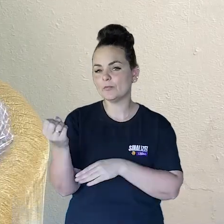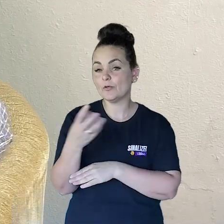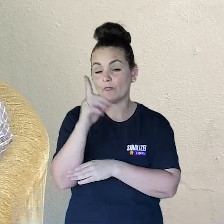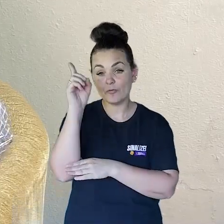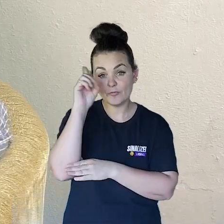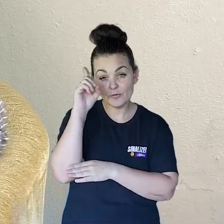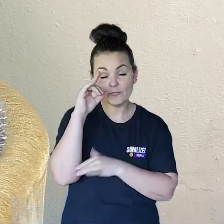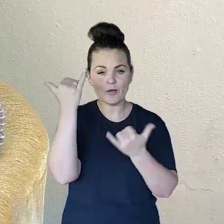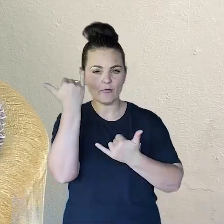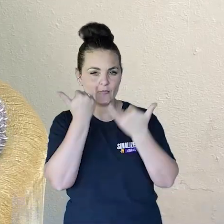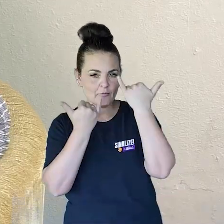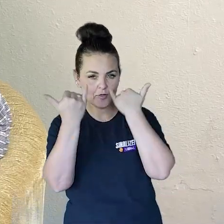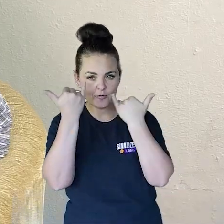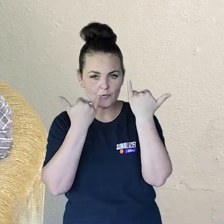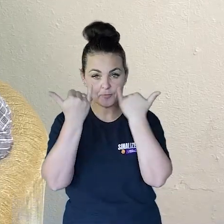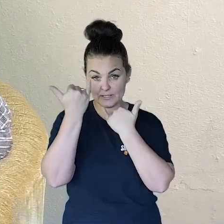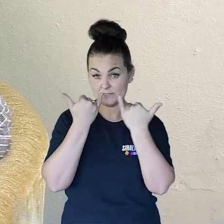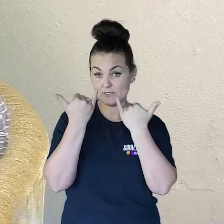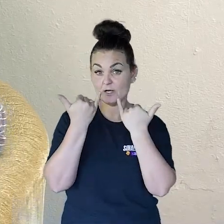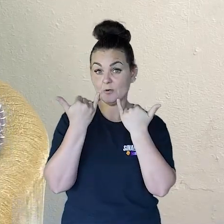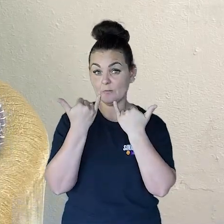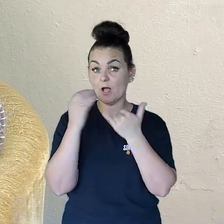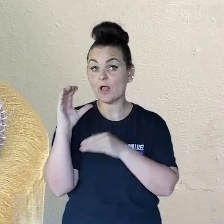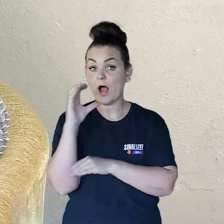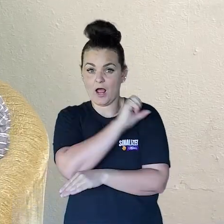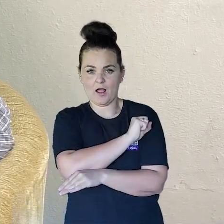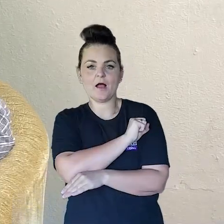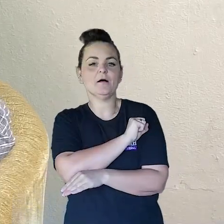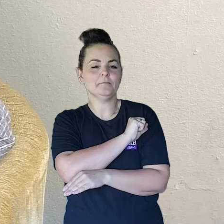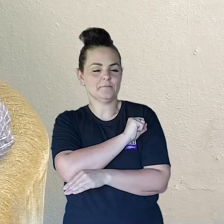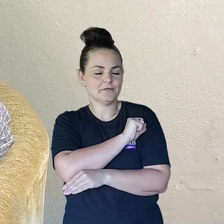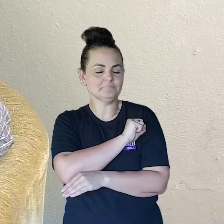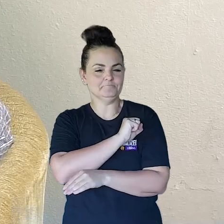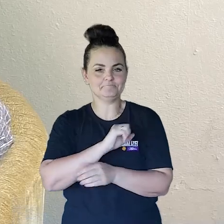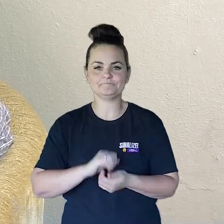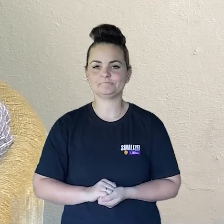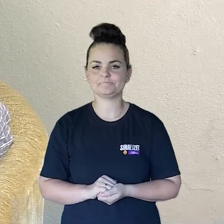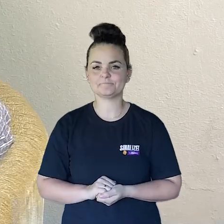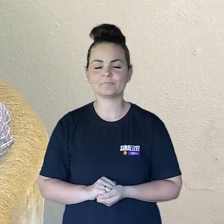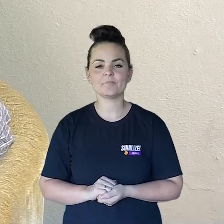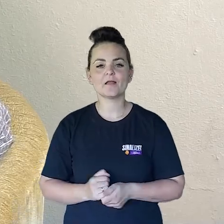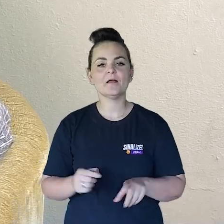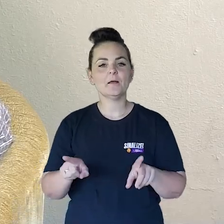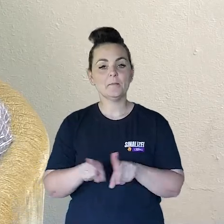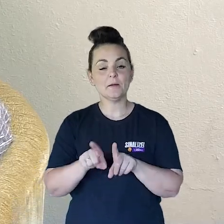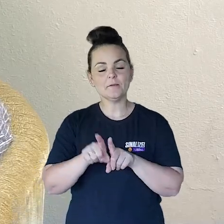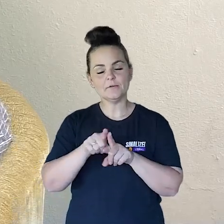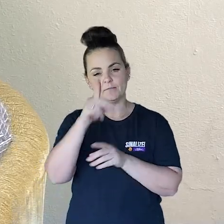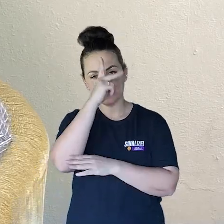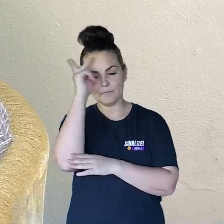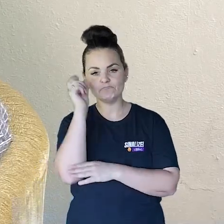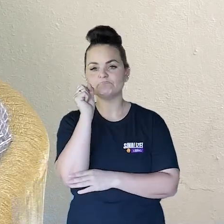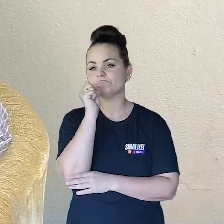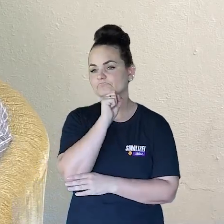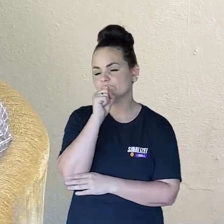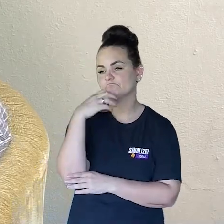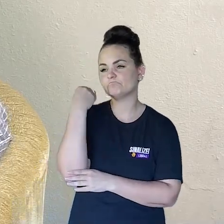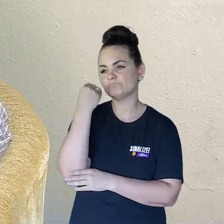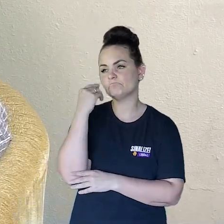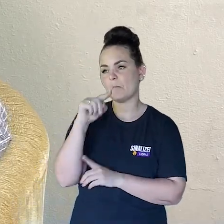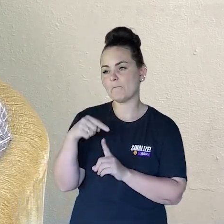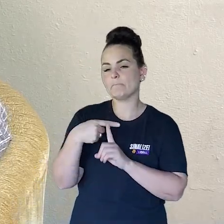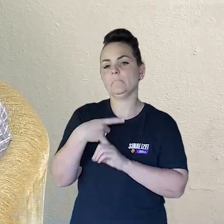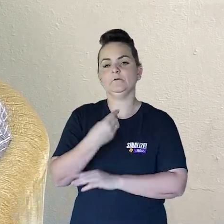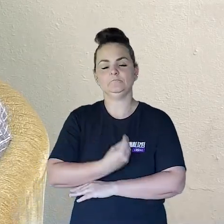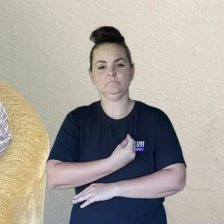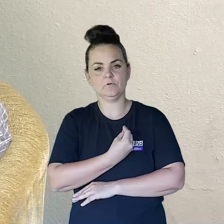a dia, porque hoje as informações elas correm de forma muito rápida, mas também as pessoas com mais idade, mais